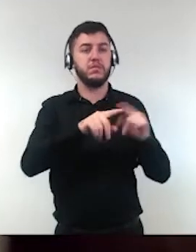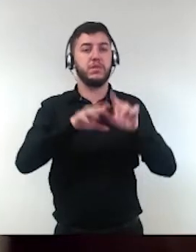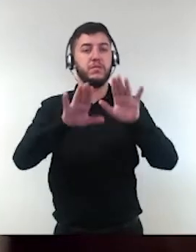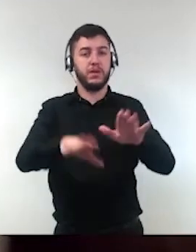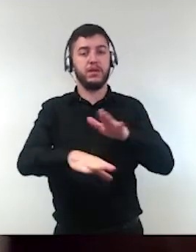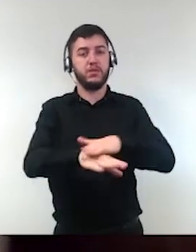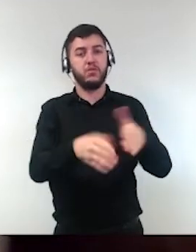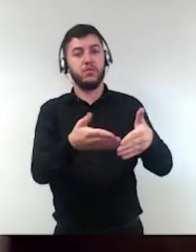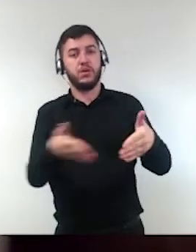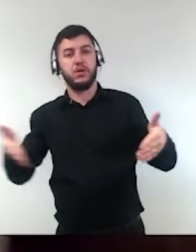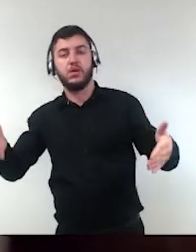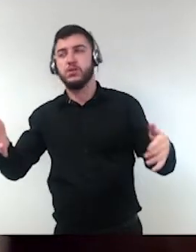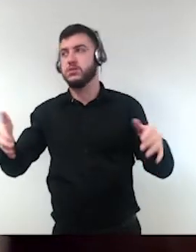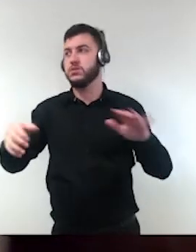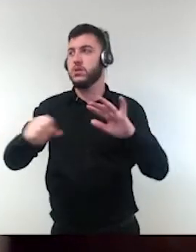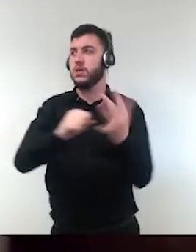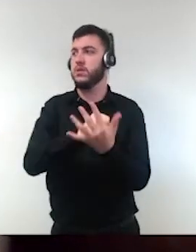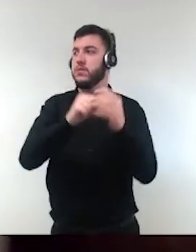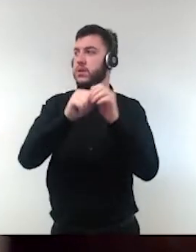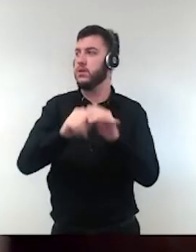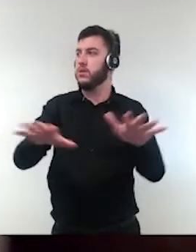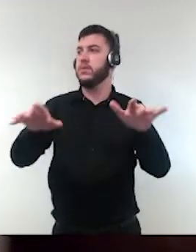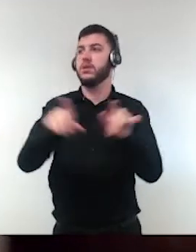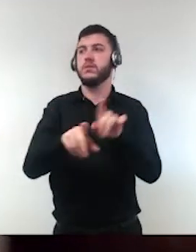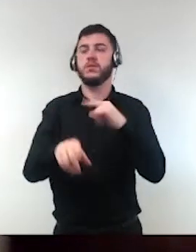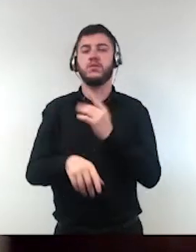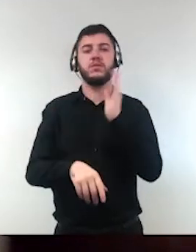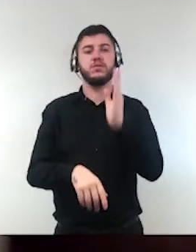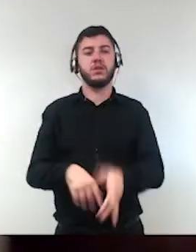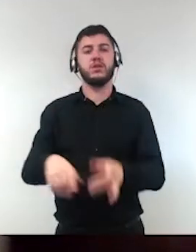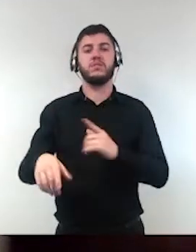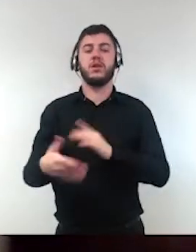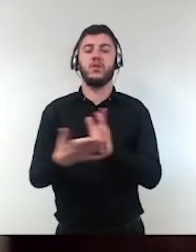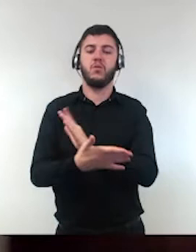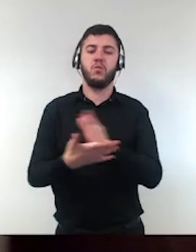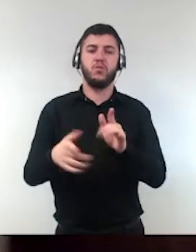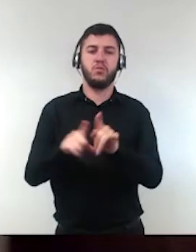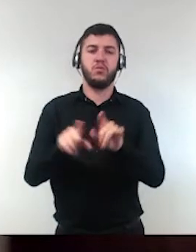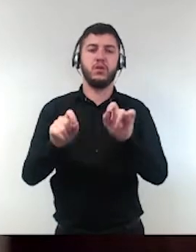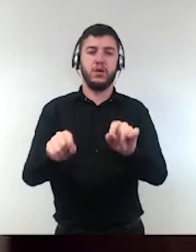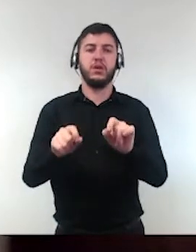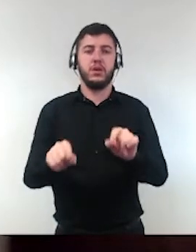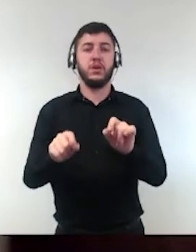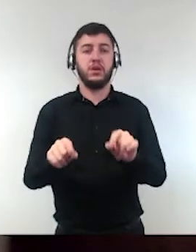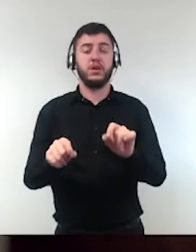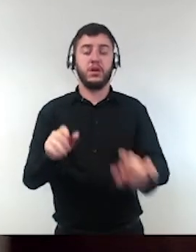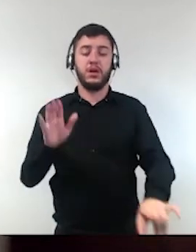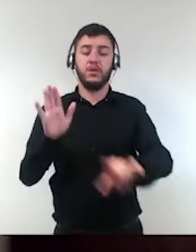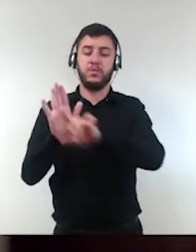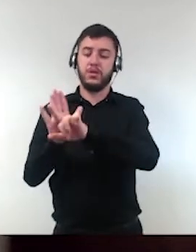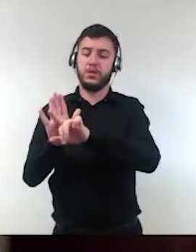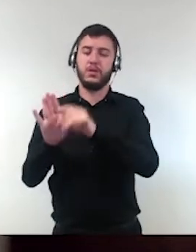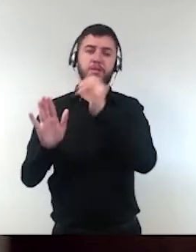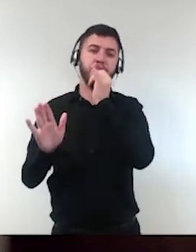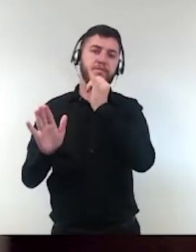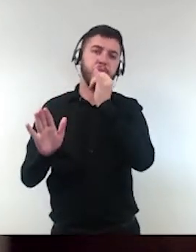pandemia, já alguns diplomas legislativos, e, nesse sentido, também registro aqui